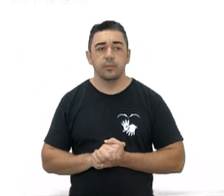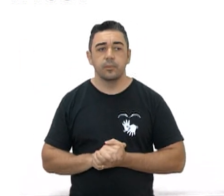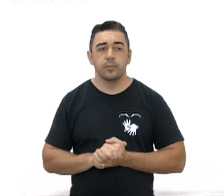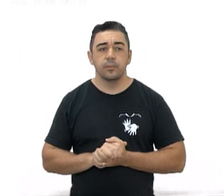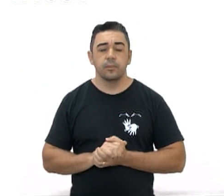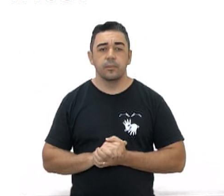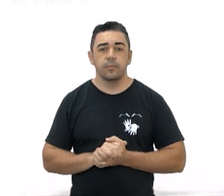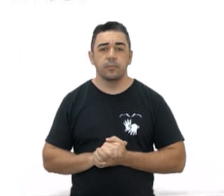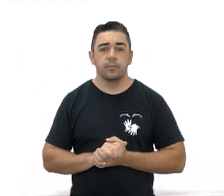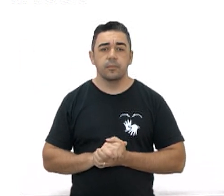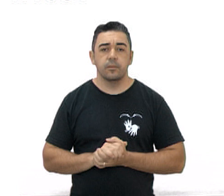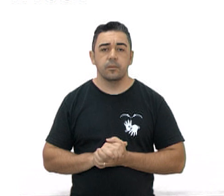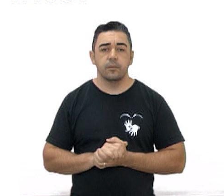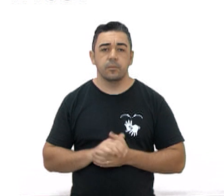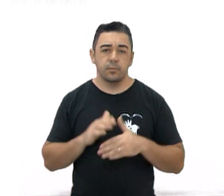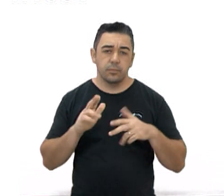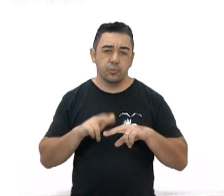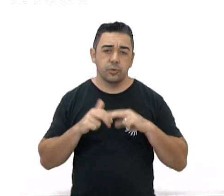Isso vai